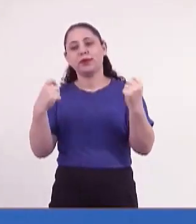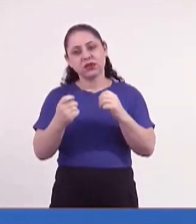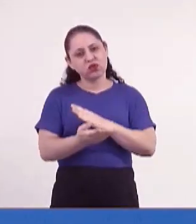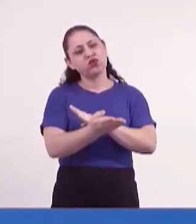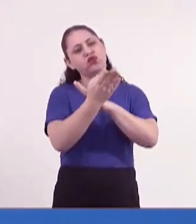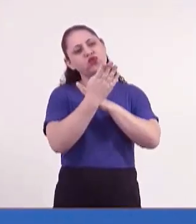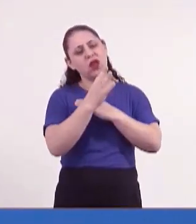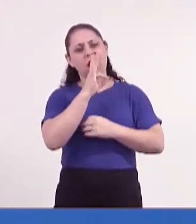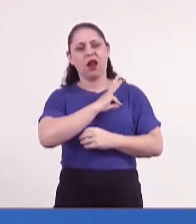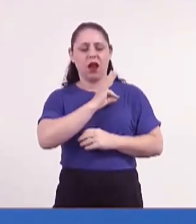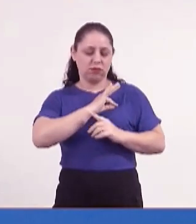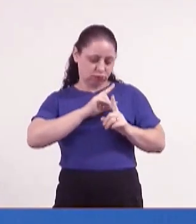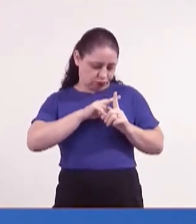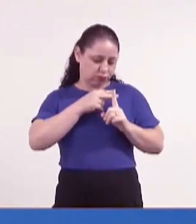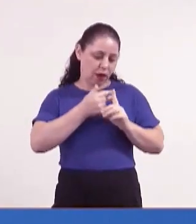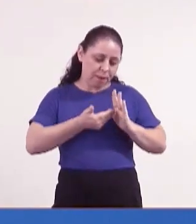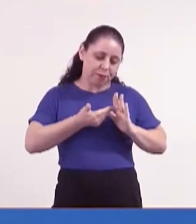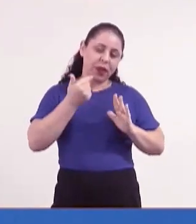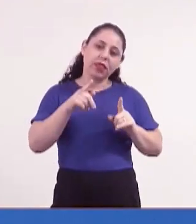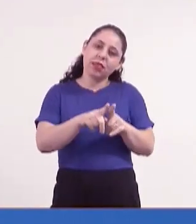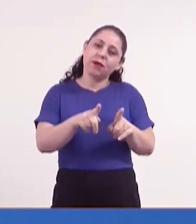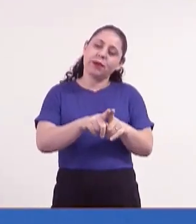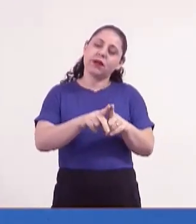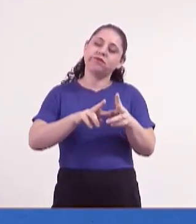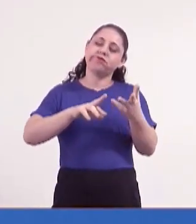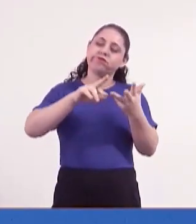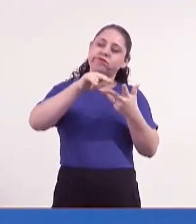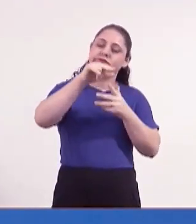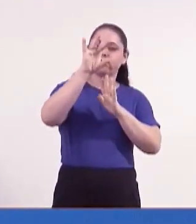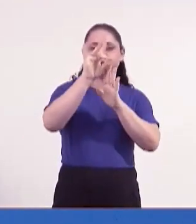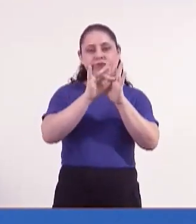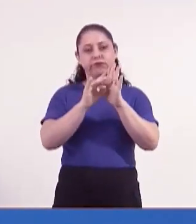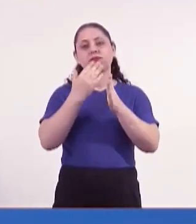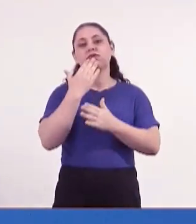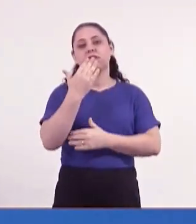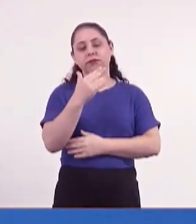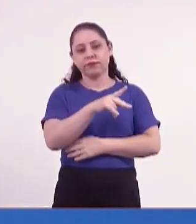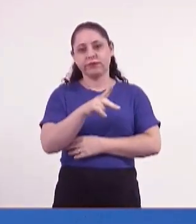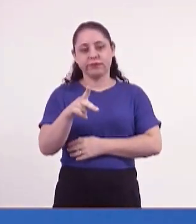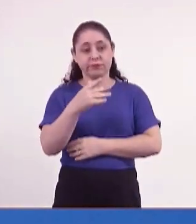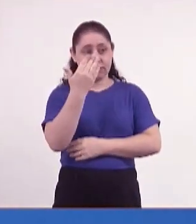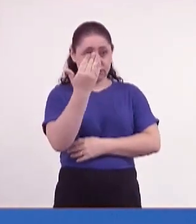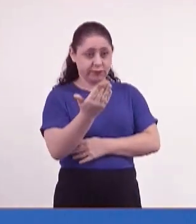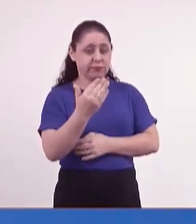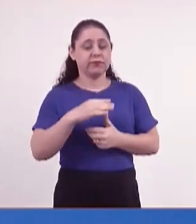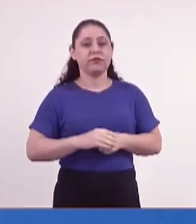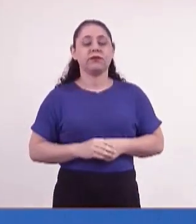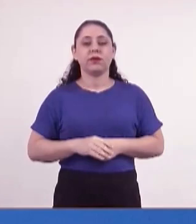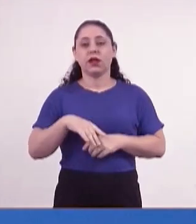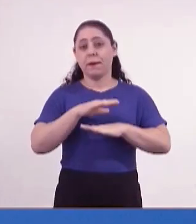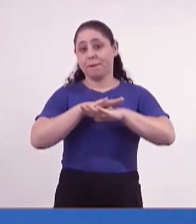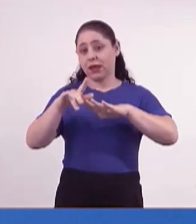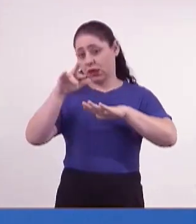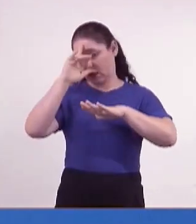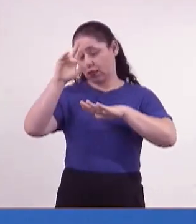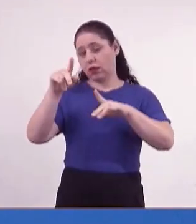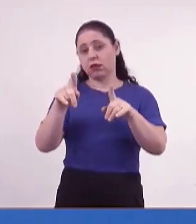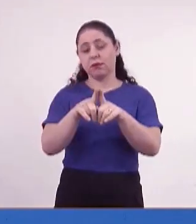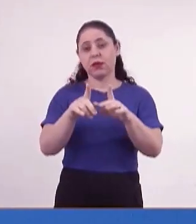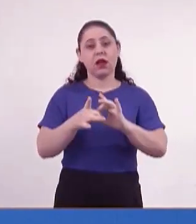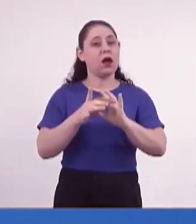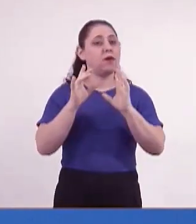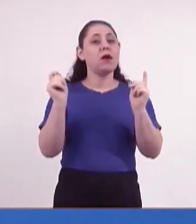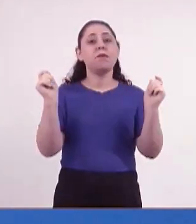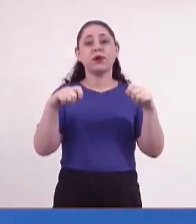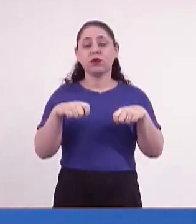Bombeiros em relação a esse assunto tão importante. Então, pediria, senhor presidente, a Vossa Excelência e a mesa diretora